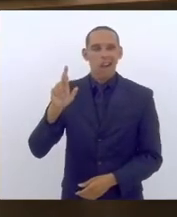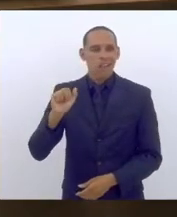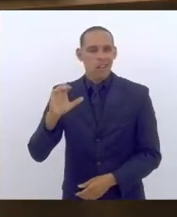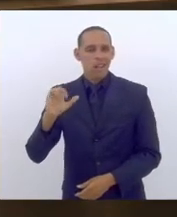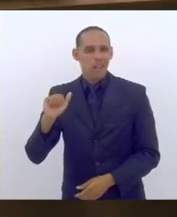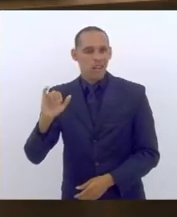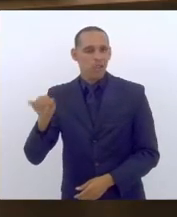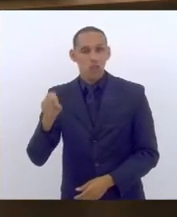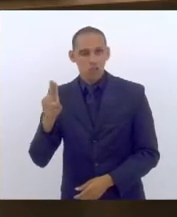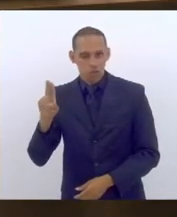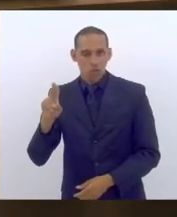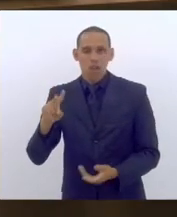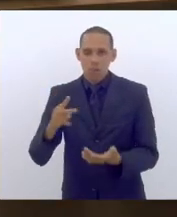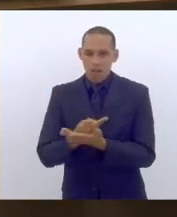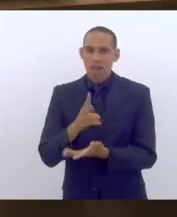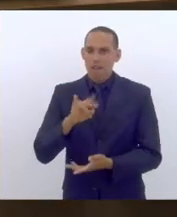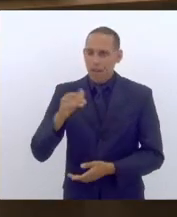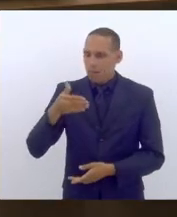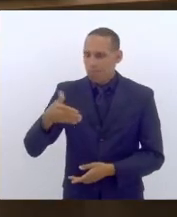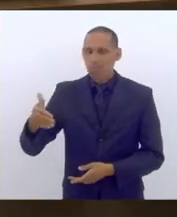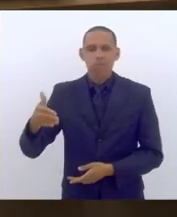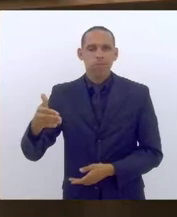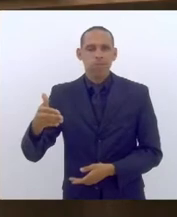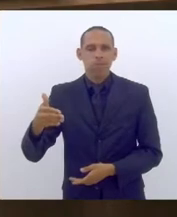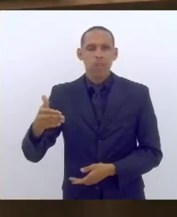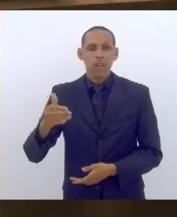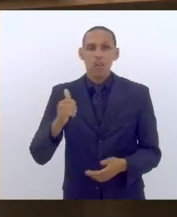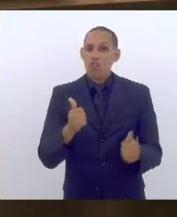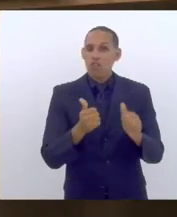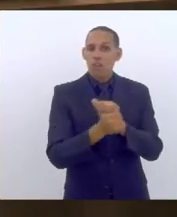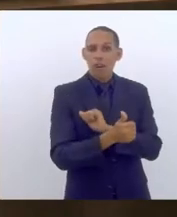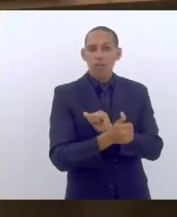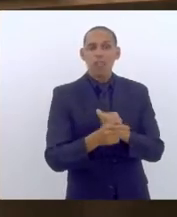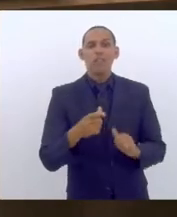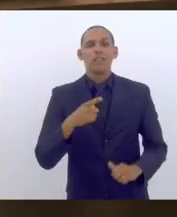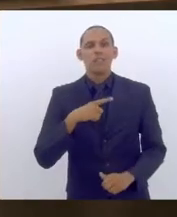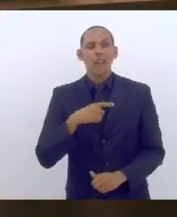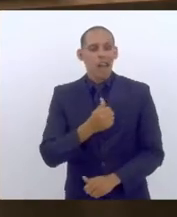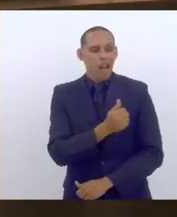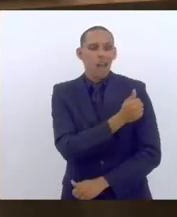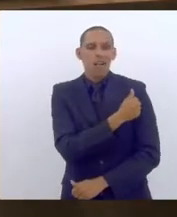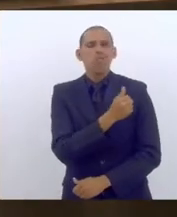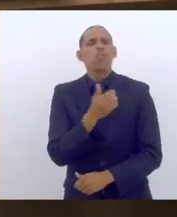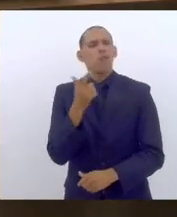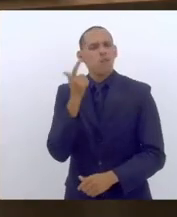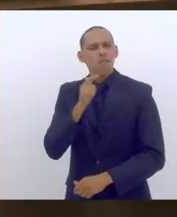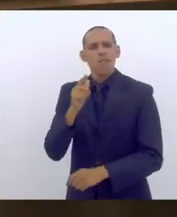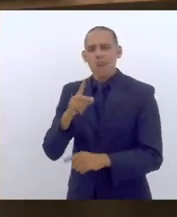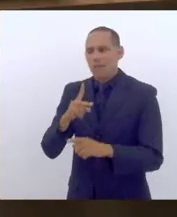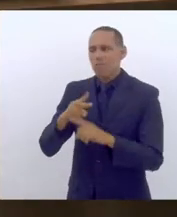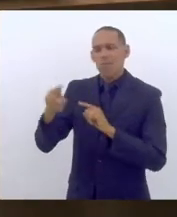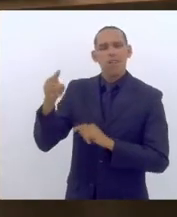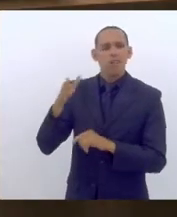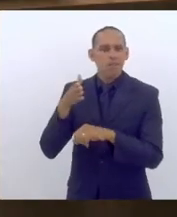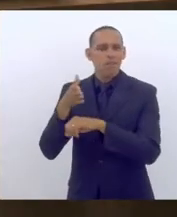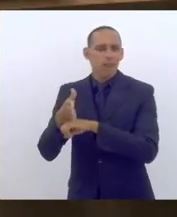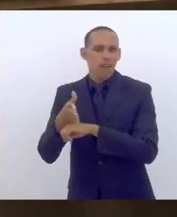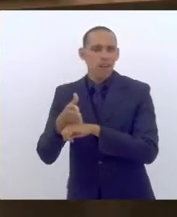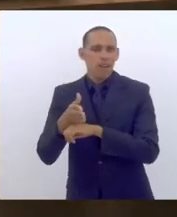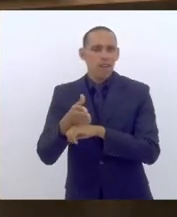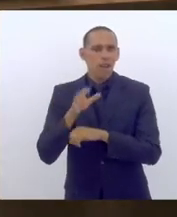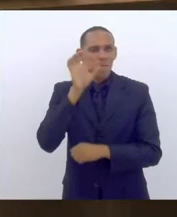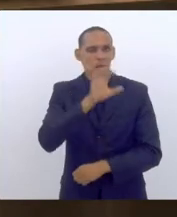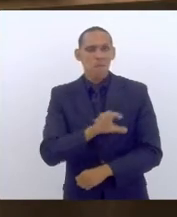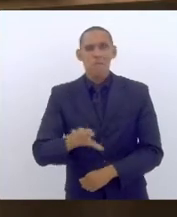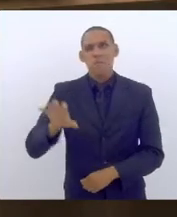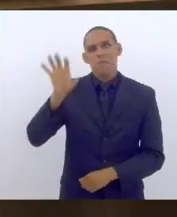nos próximos dias esses são jogos que envolvem estudantes que se classificaram em atividades nos diferentes estados